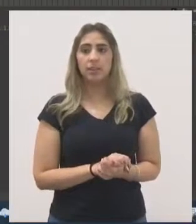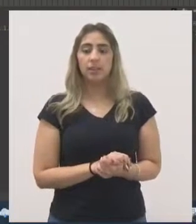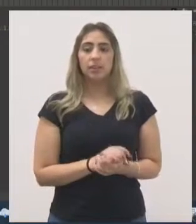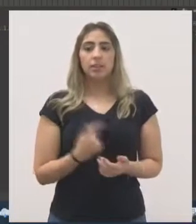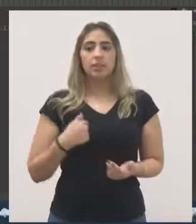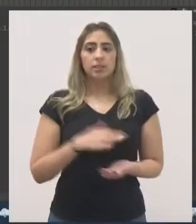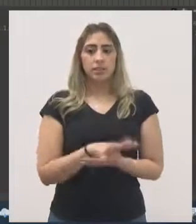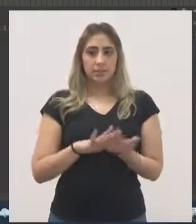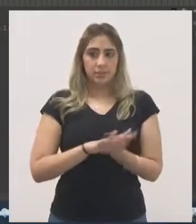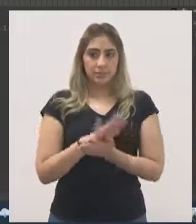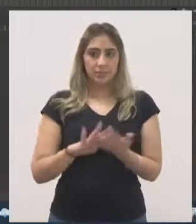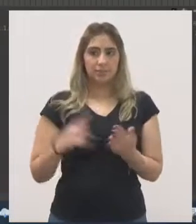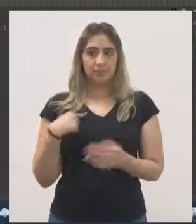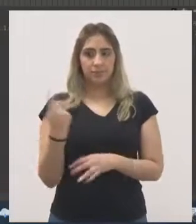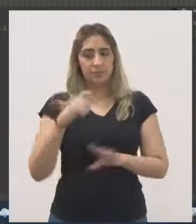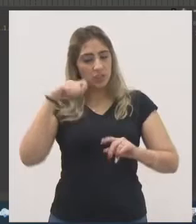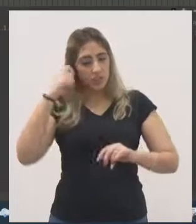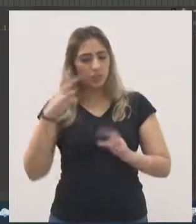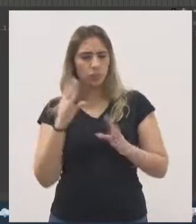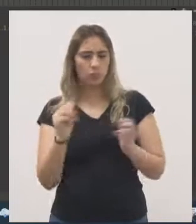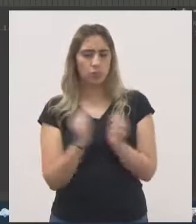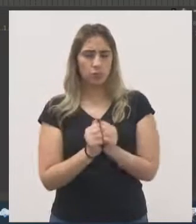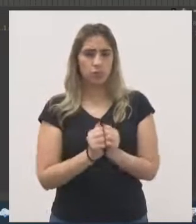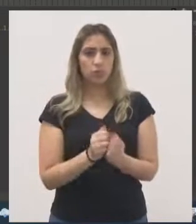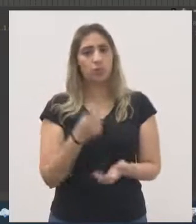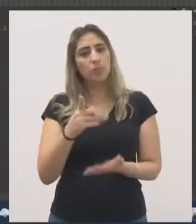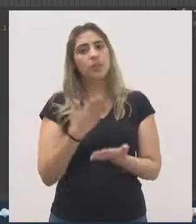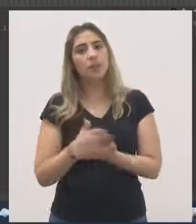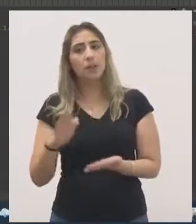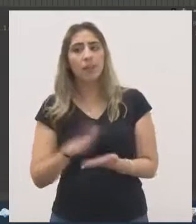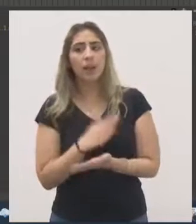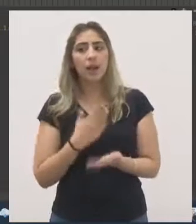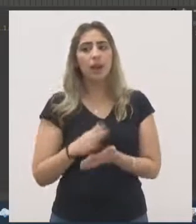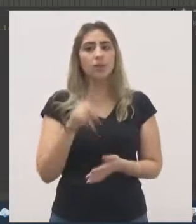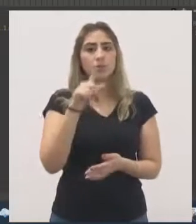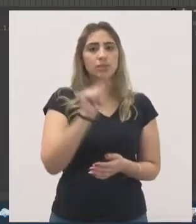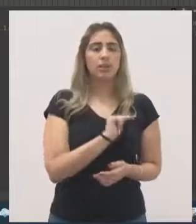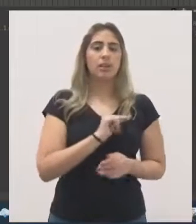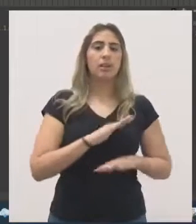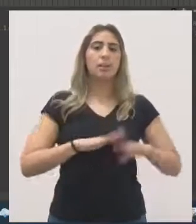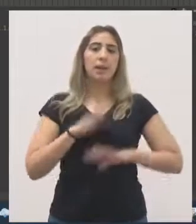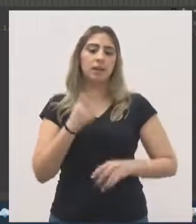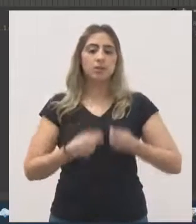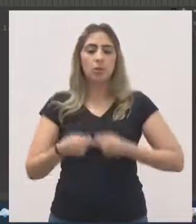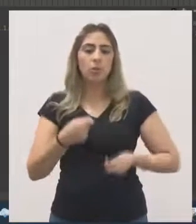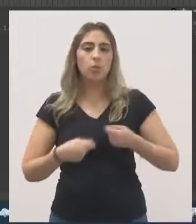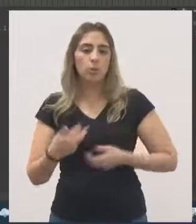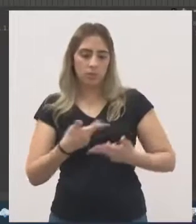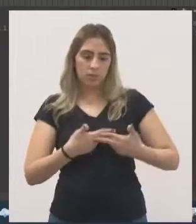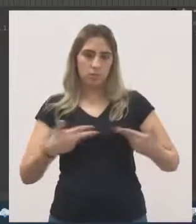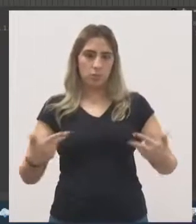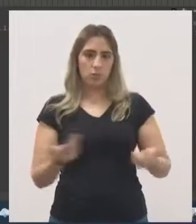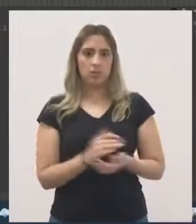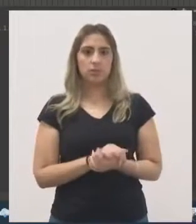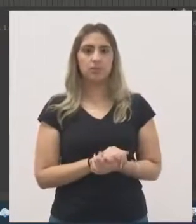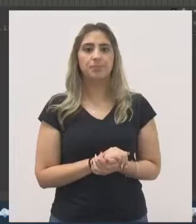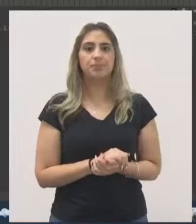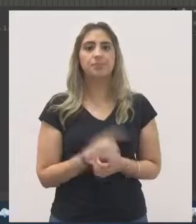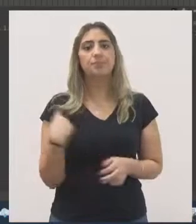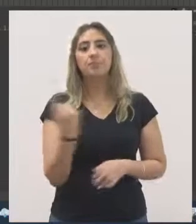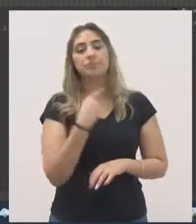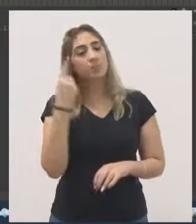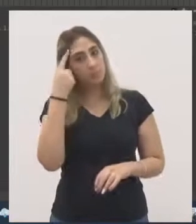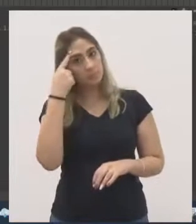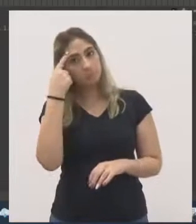tudo junto, sim, né? Nada impede. Mas separado você terá mais controle da situação. Perfeito. E se a gente